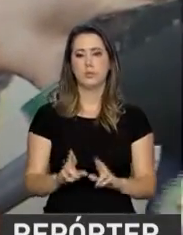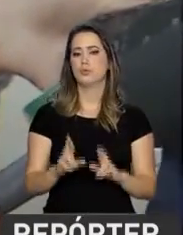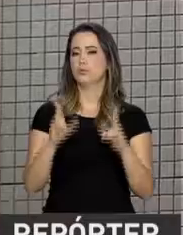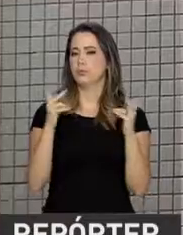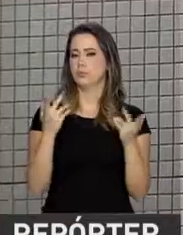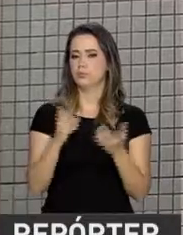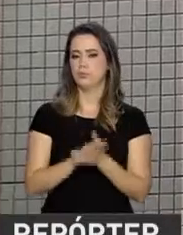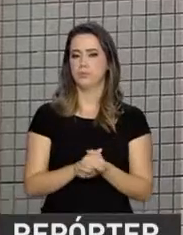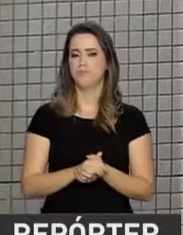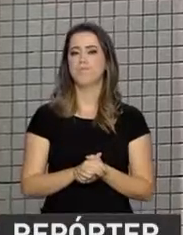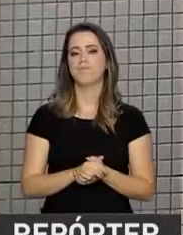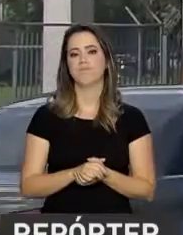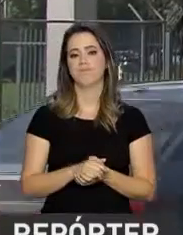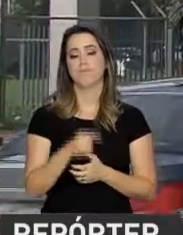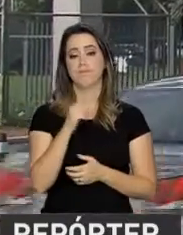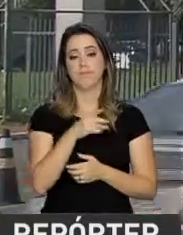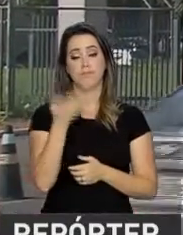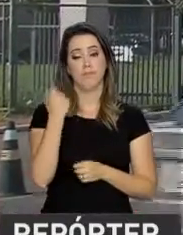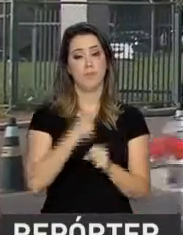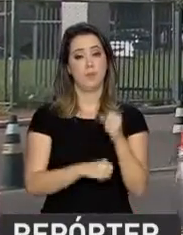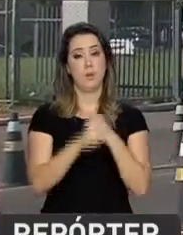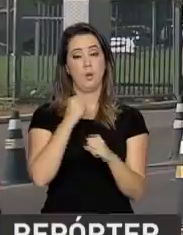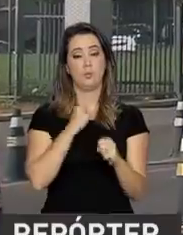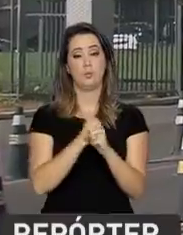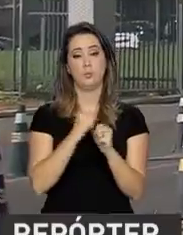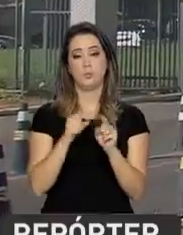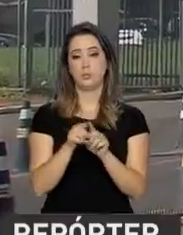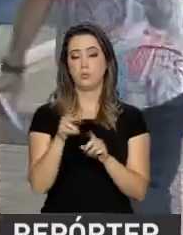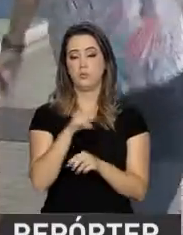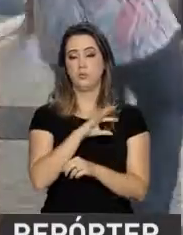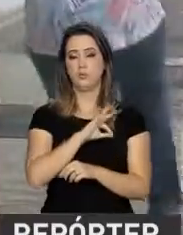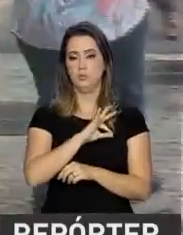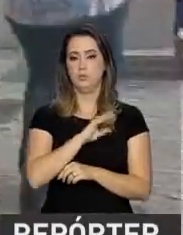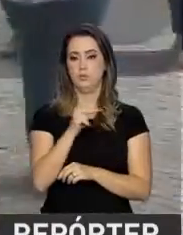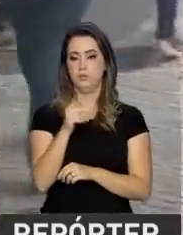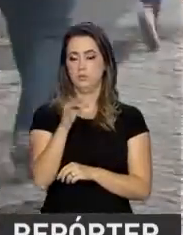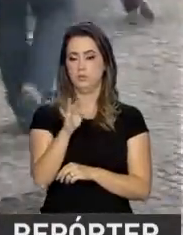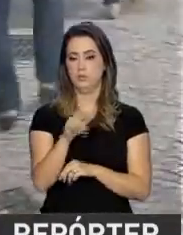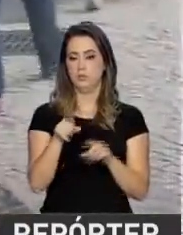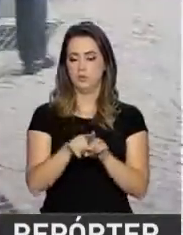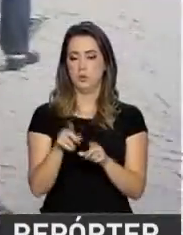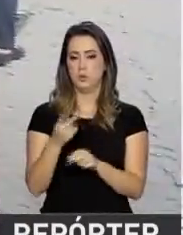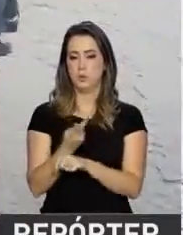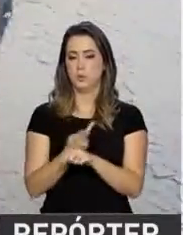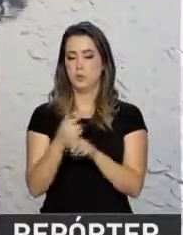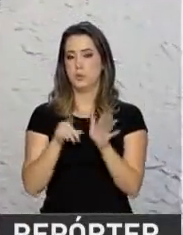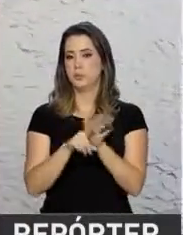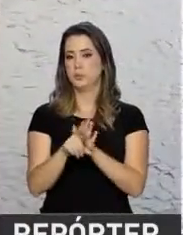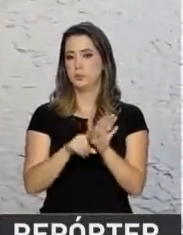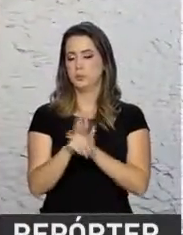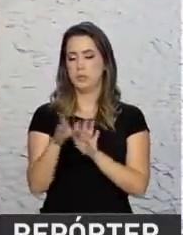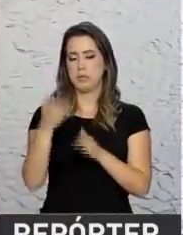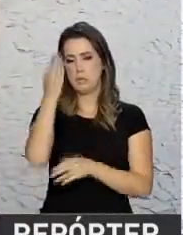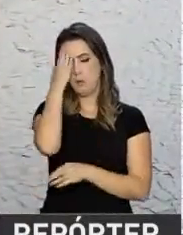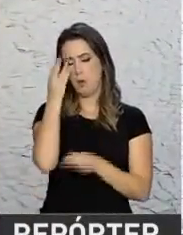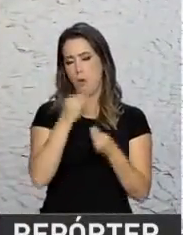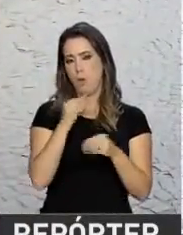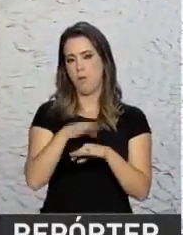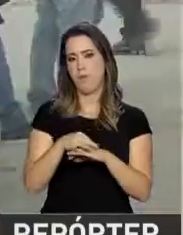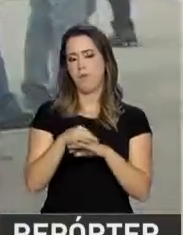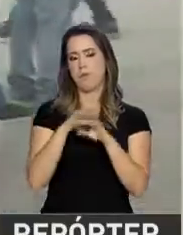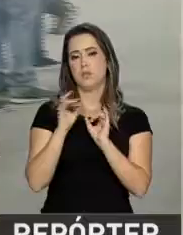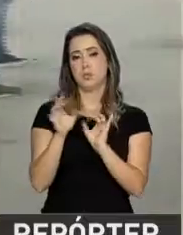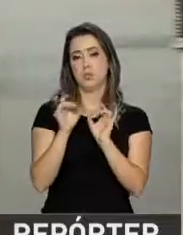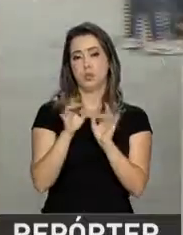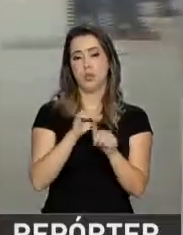interno de no último ano a polícia federal deflagrou operações para investigar empresas acusadas de vender carne adulterada e de